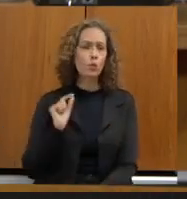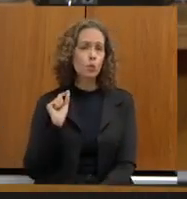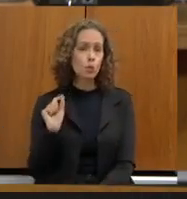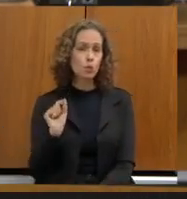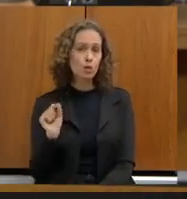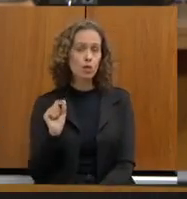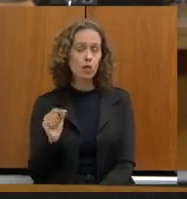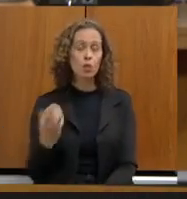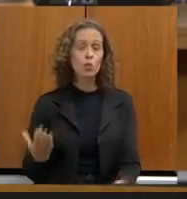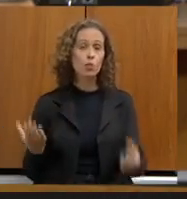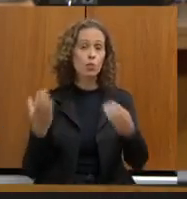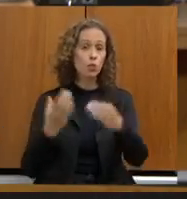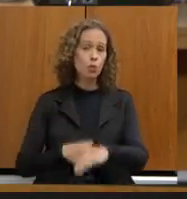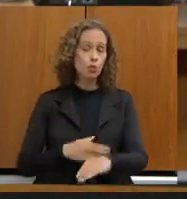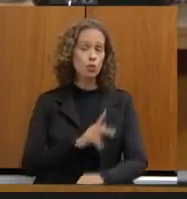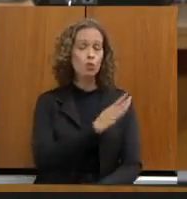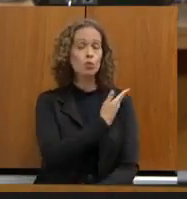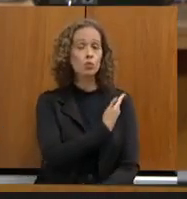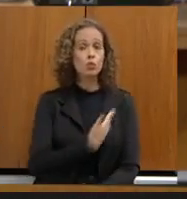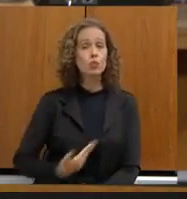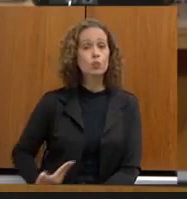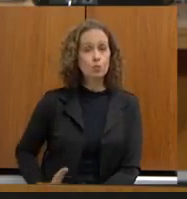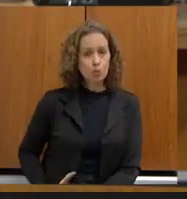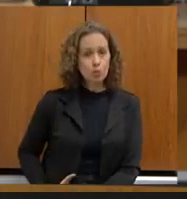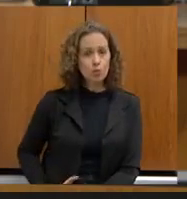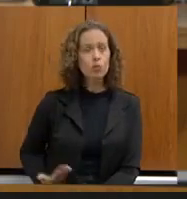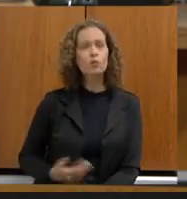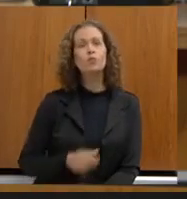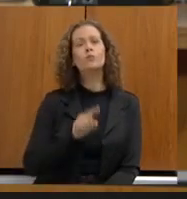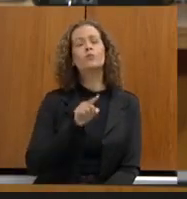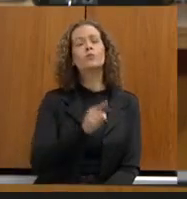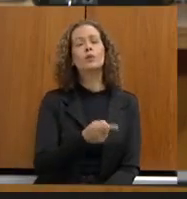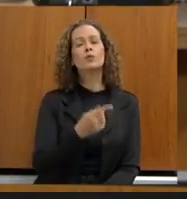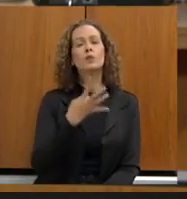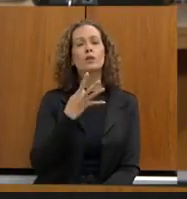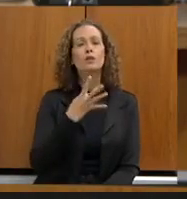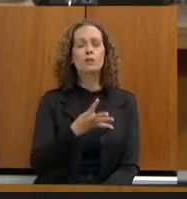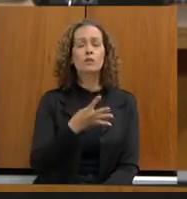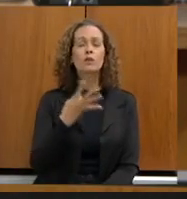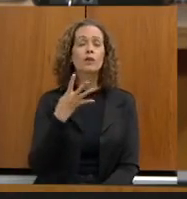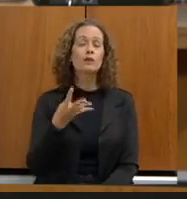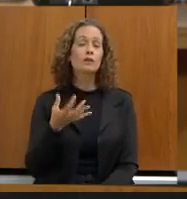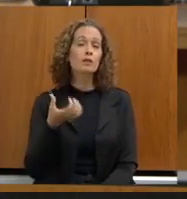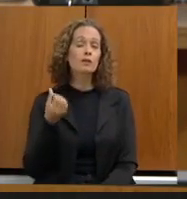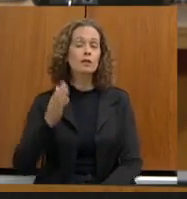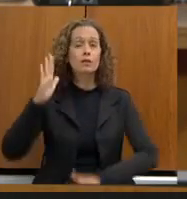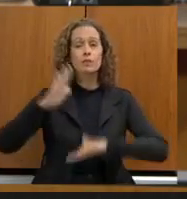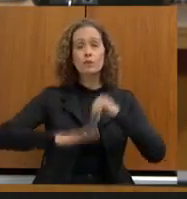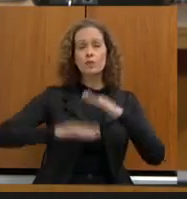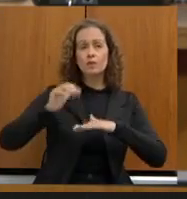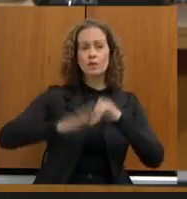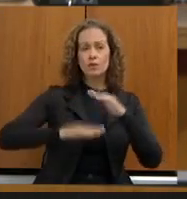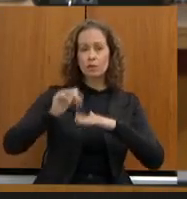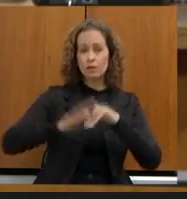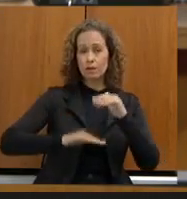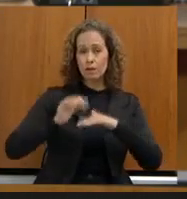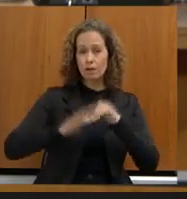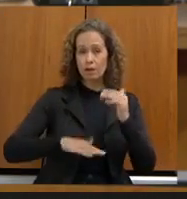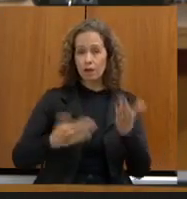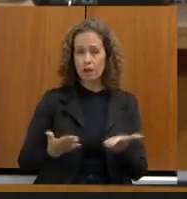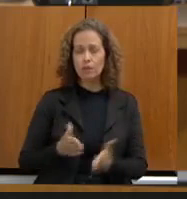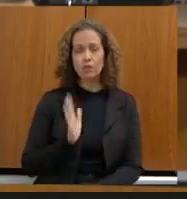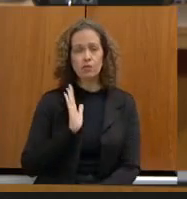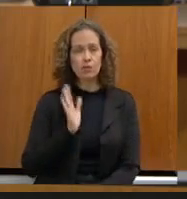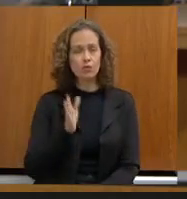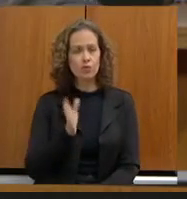concurso público para 1446 profissionais e o sua está sob